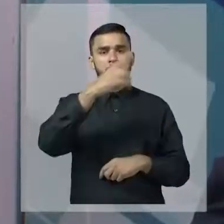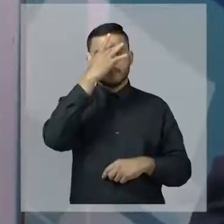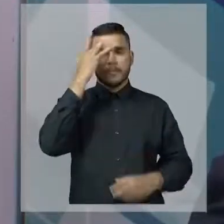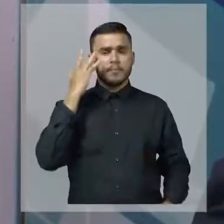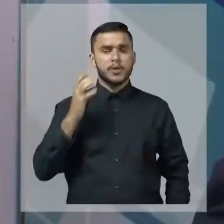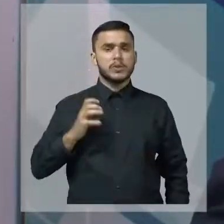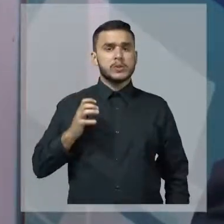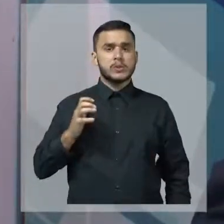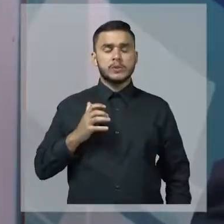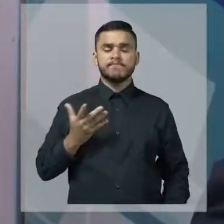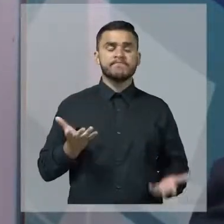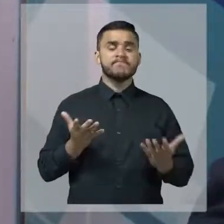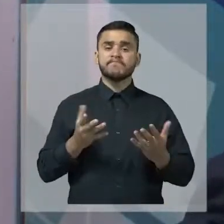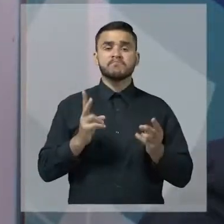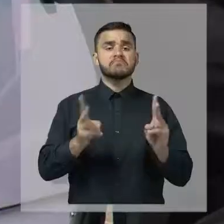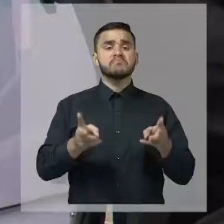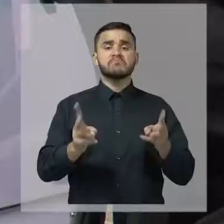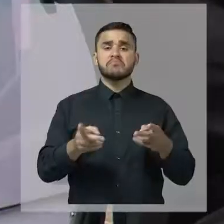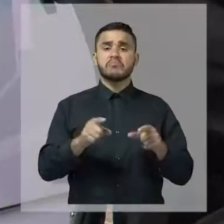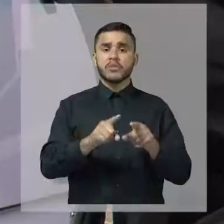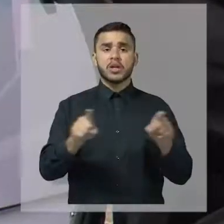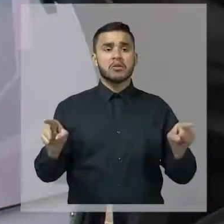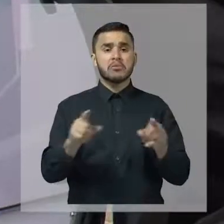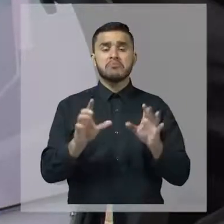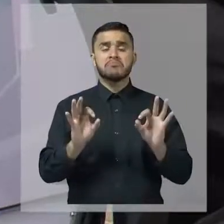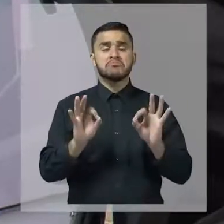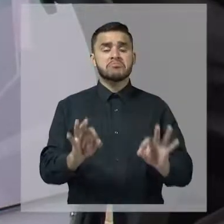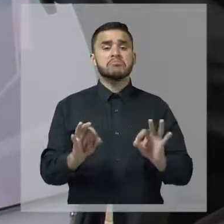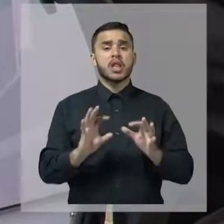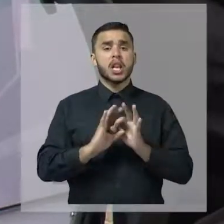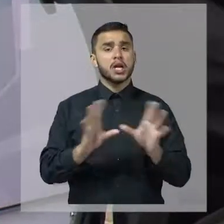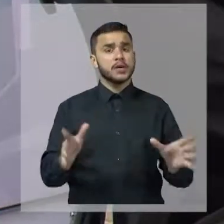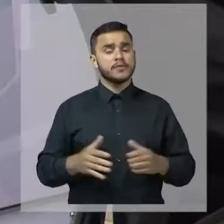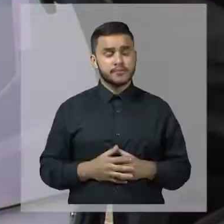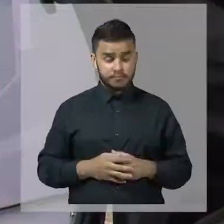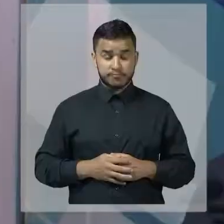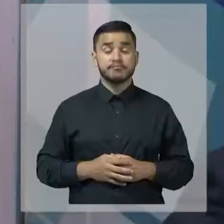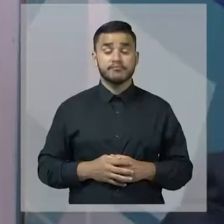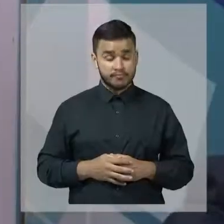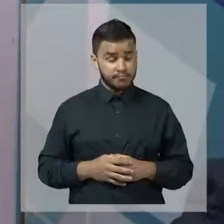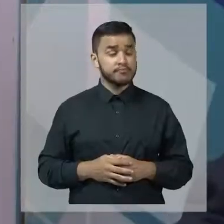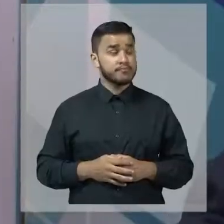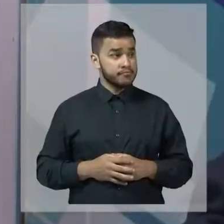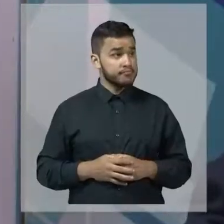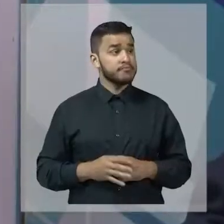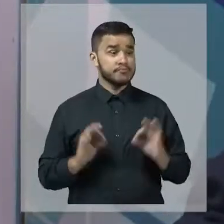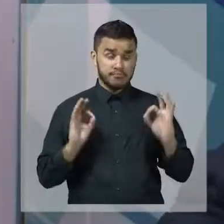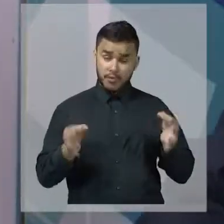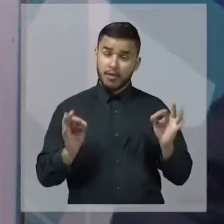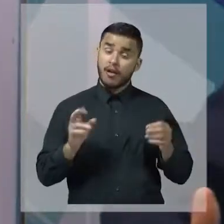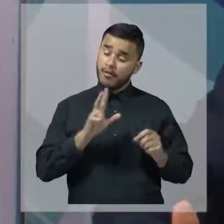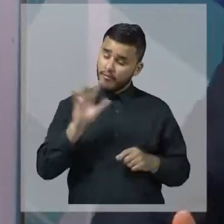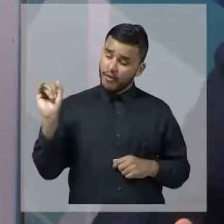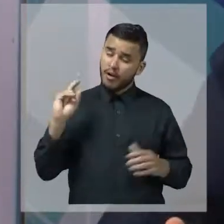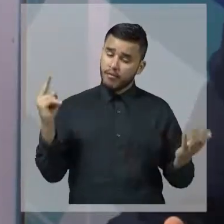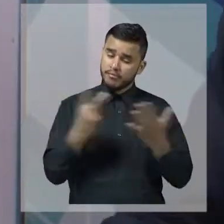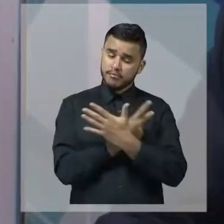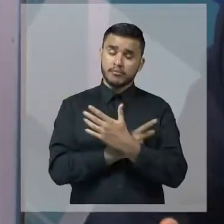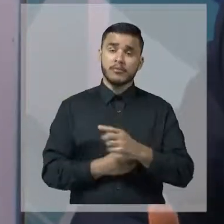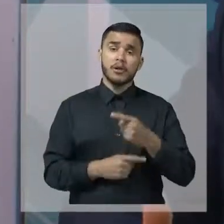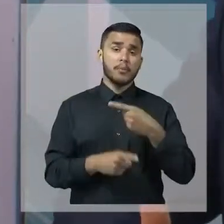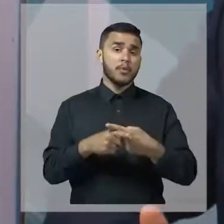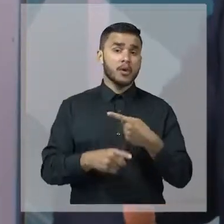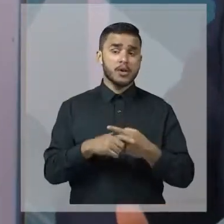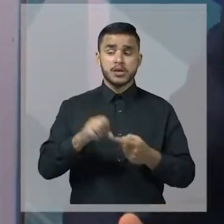político. Em última análise, essa é a consequência que vai ocorrer, até porque o Supremo Tribunal Federal